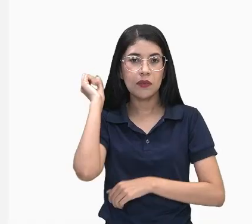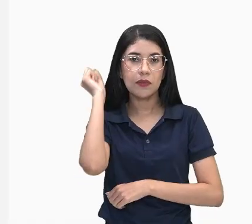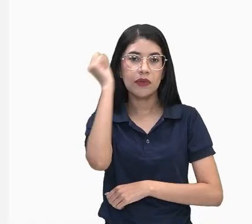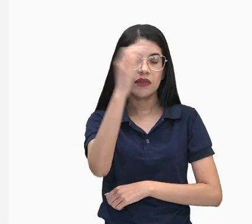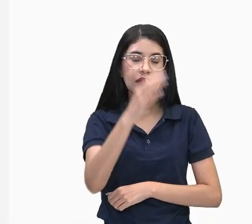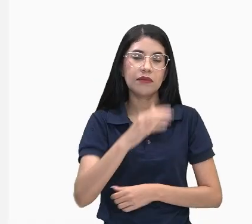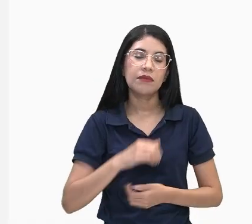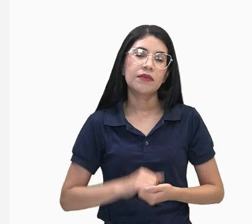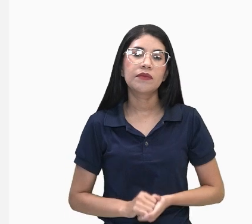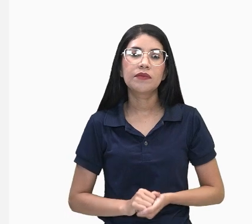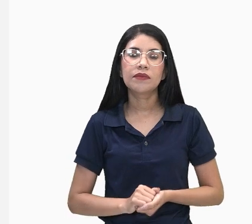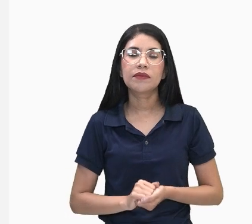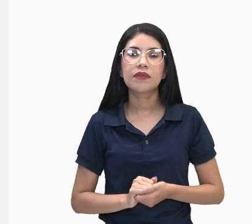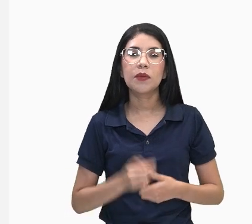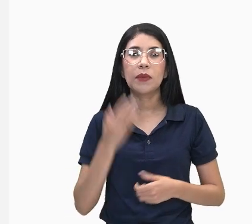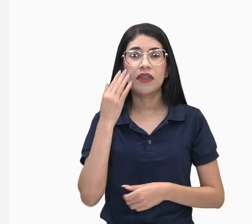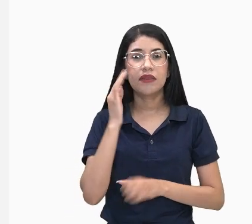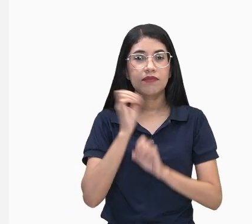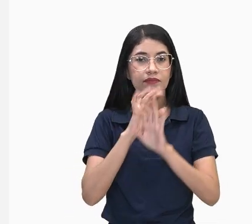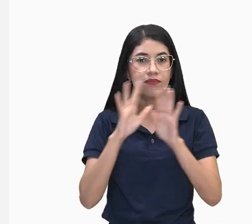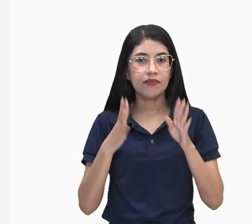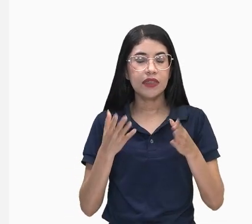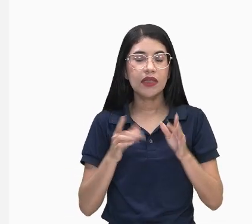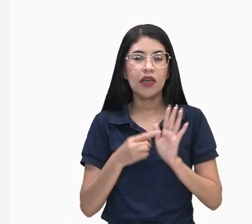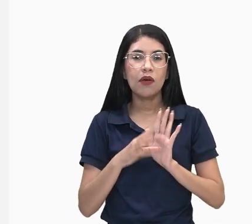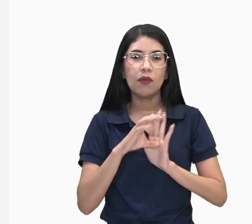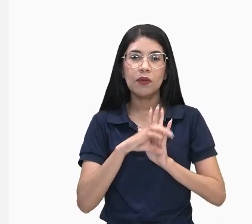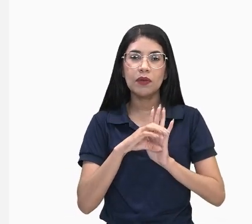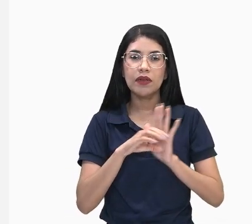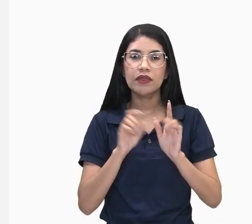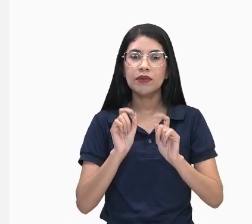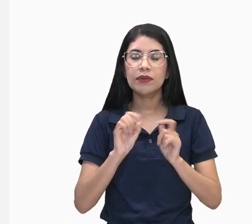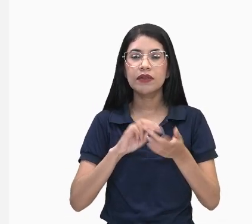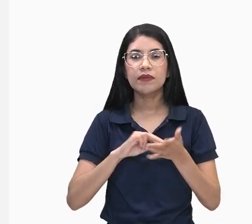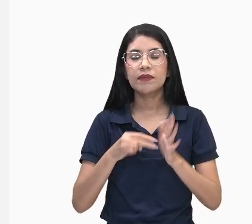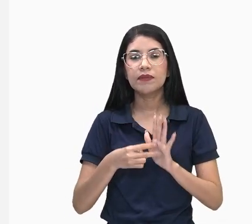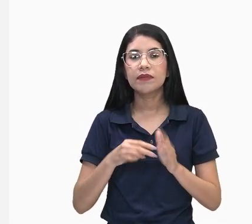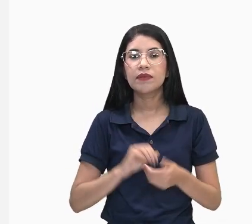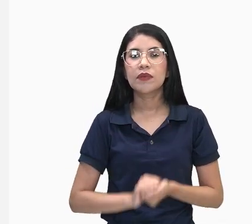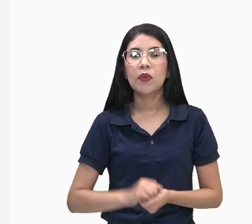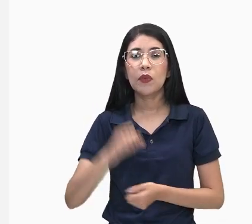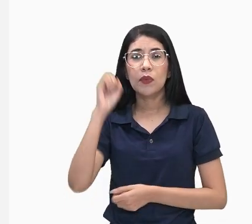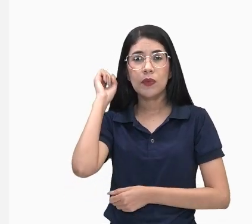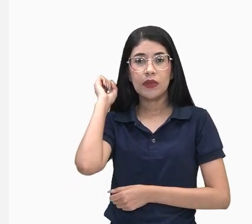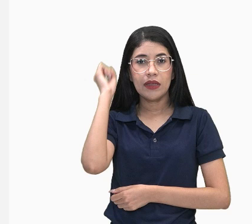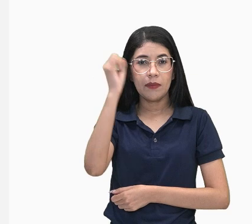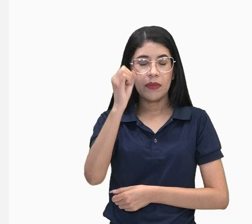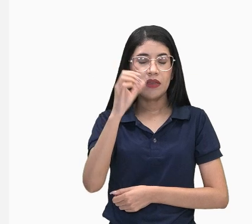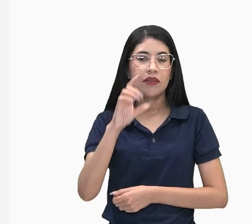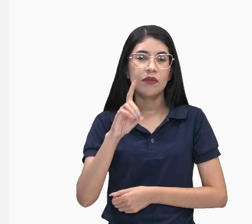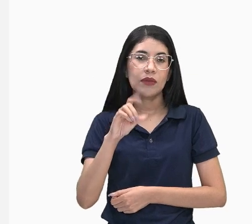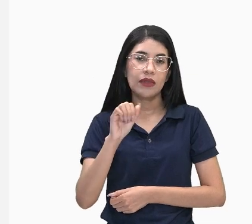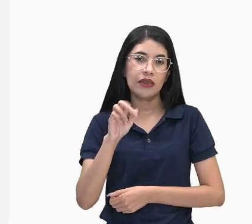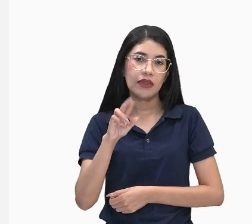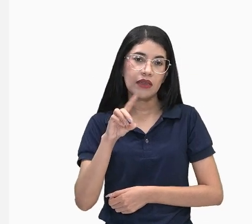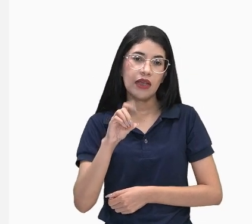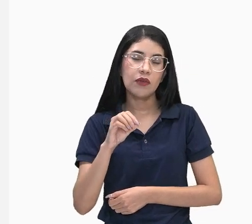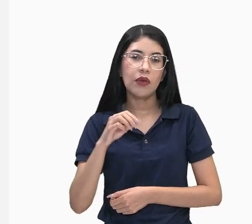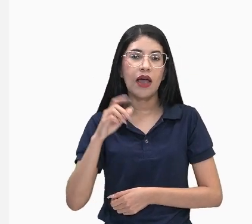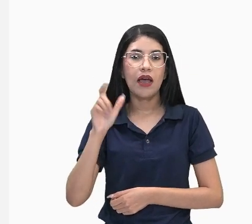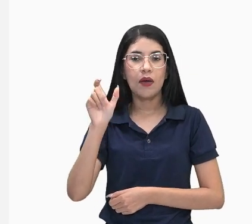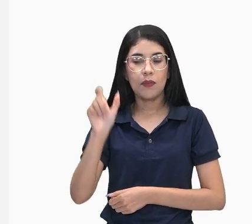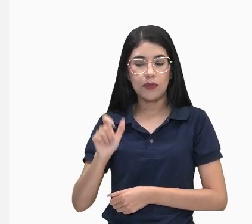gente entender um pouco mais, trago para vocês a definição. Olha, no lançamento de dardo, o atleta corre para tomar